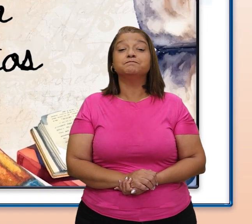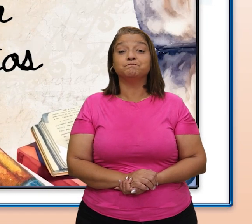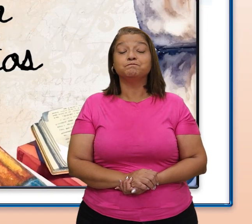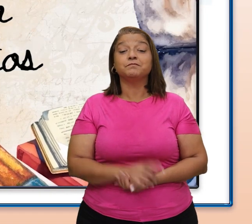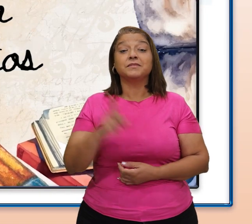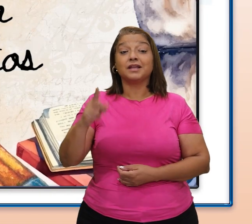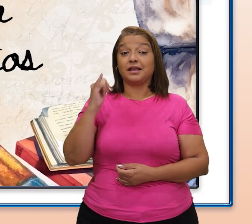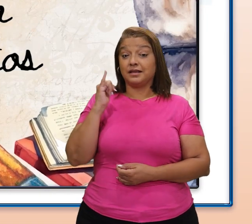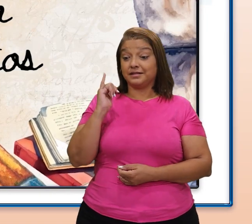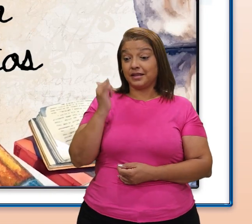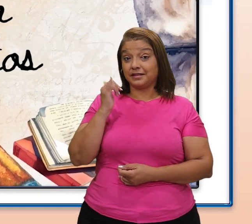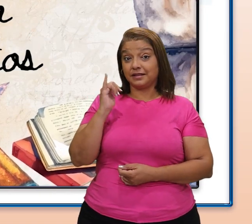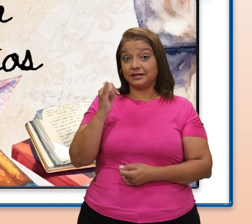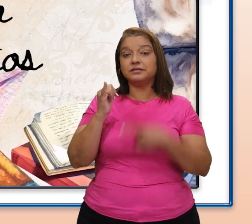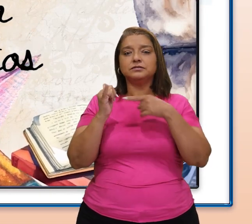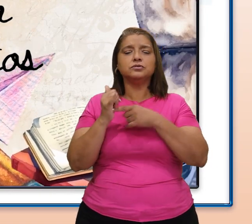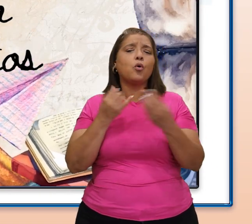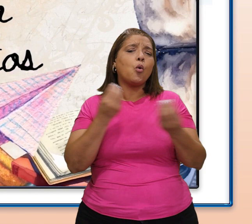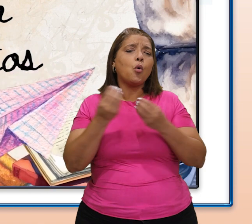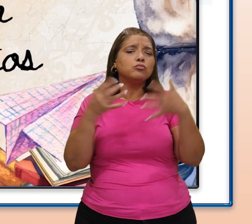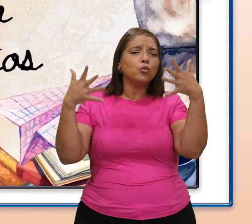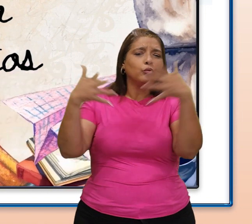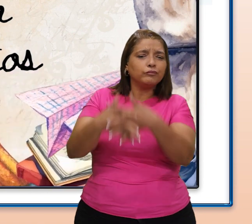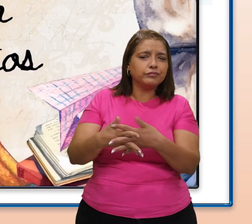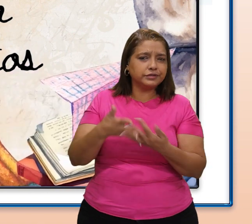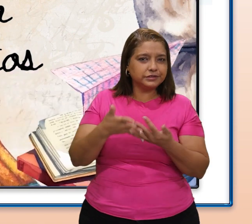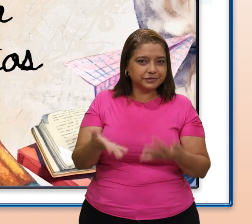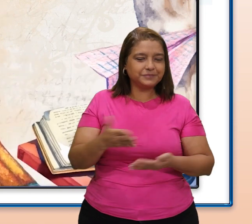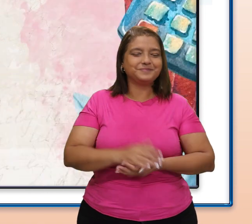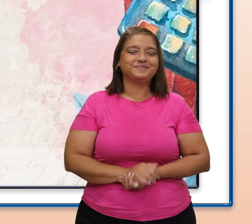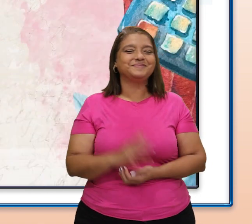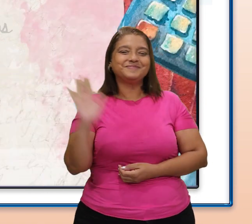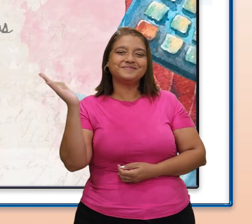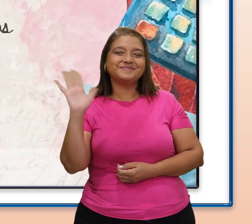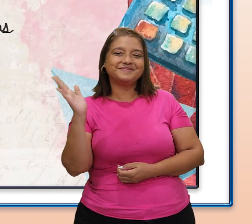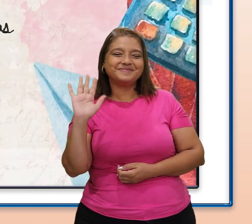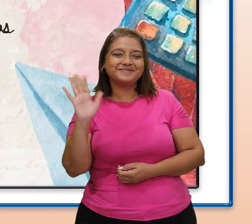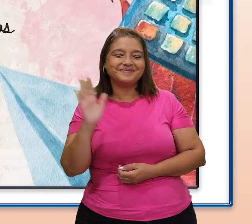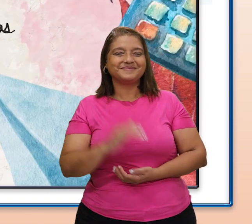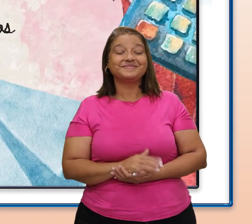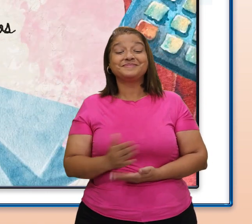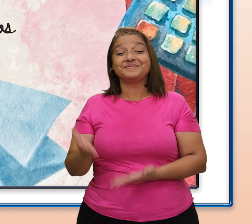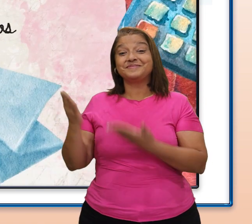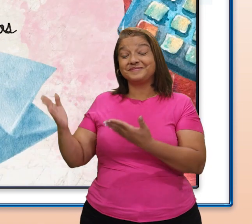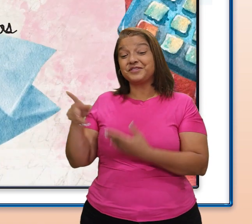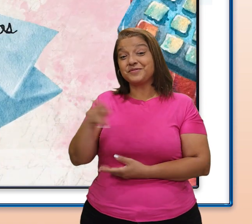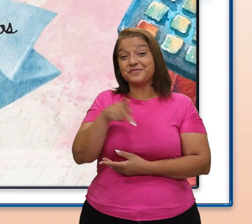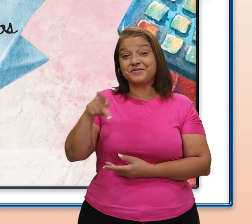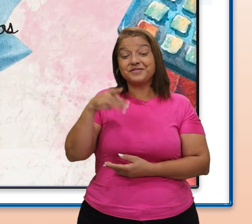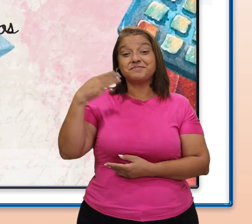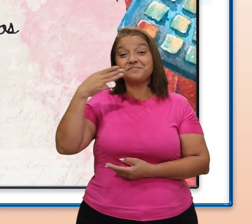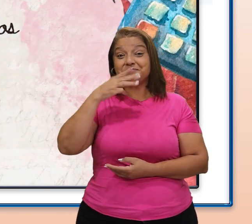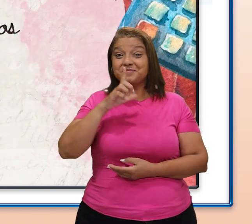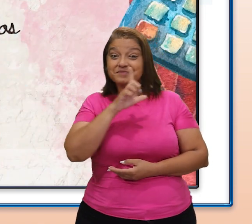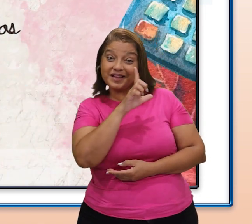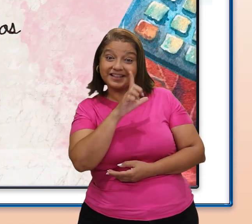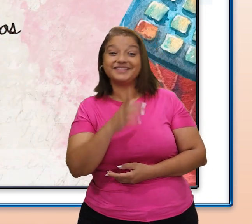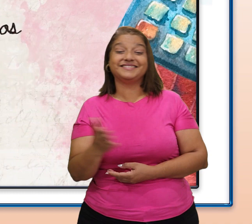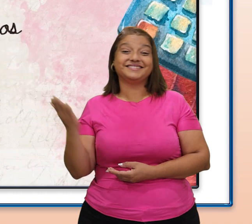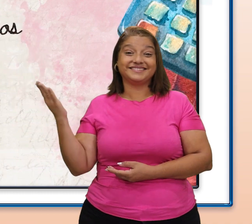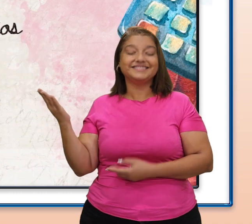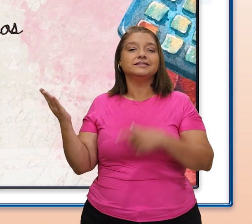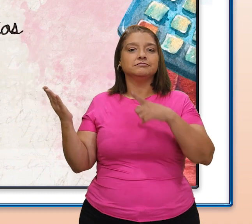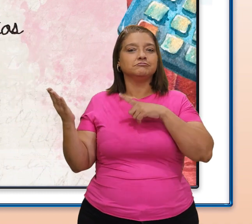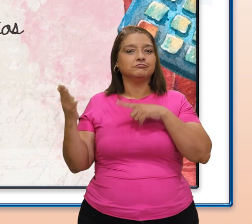A narrativa e seus conflitos. Olá, pessoal. Eu sou o professor Marlon Santos